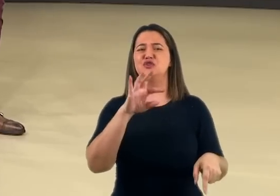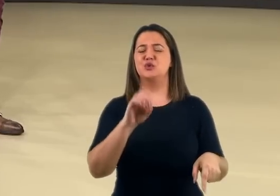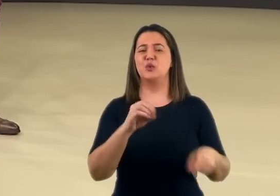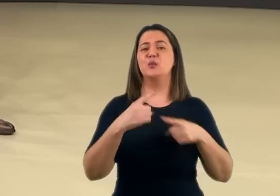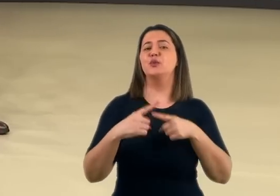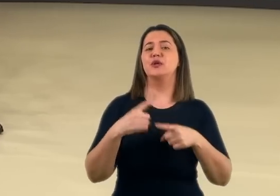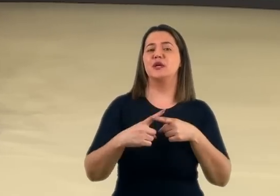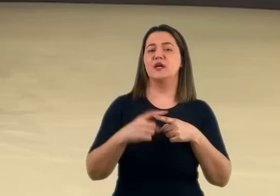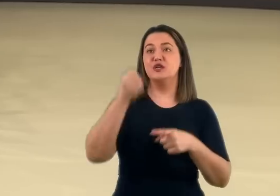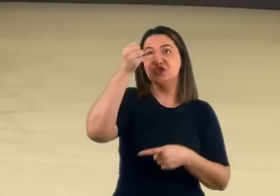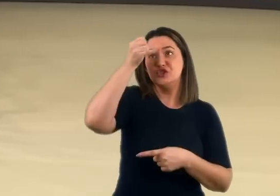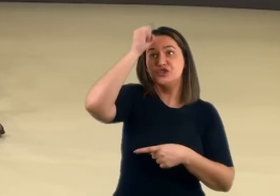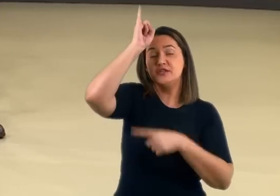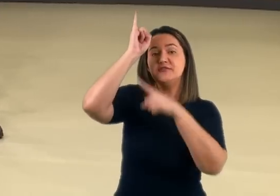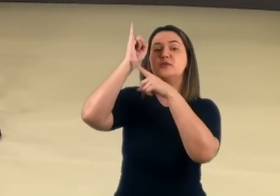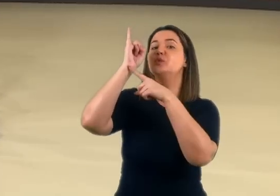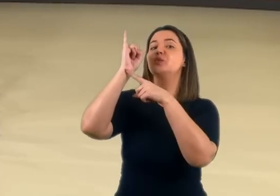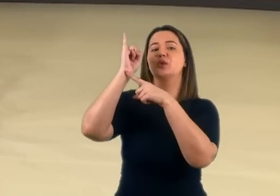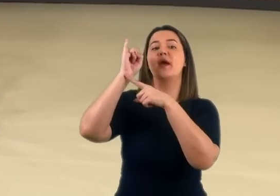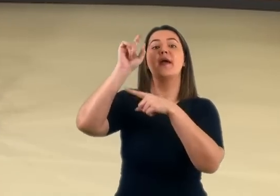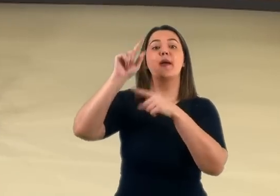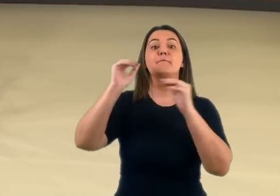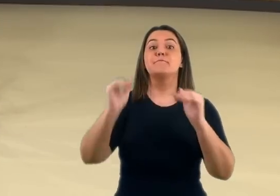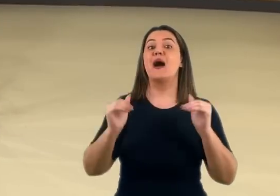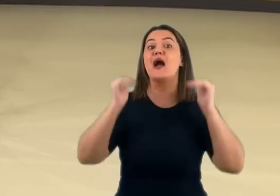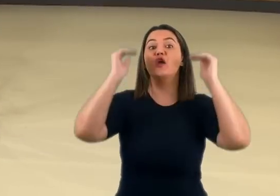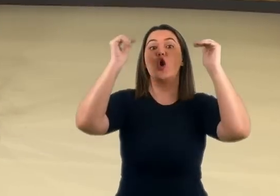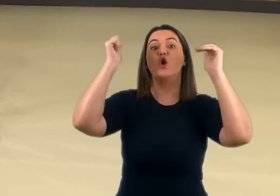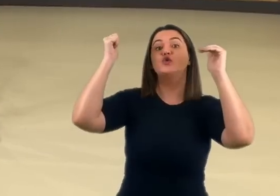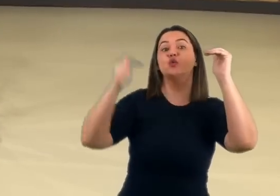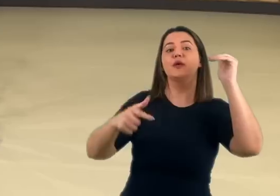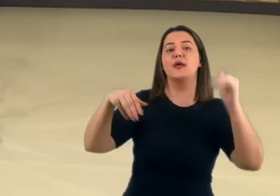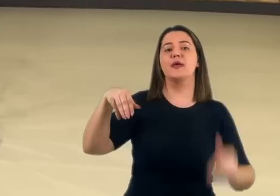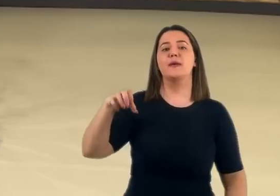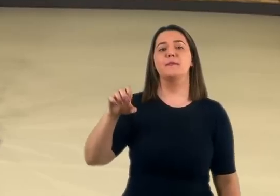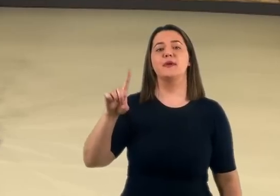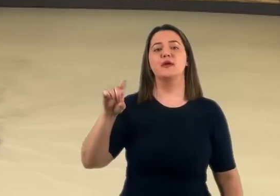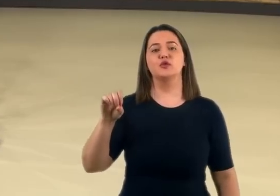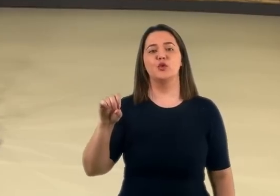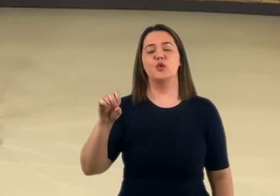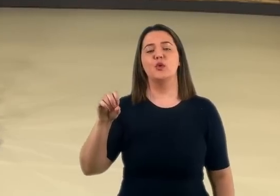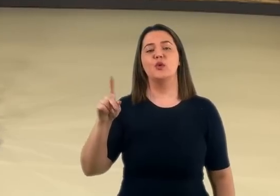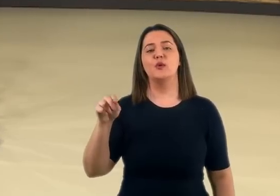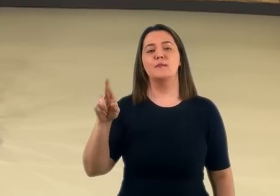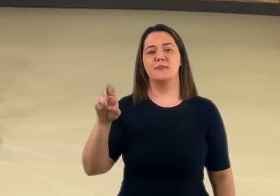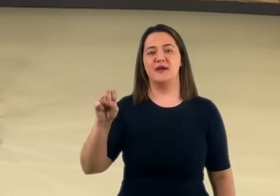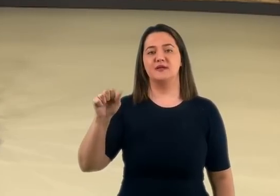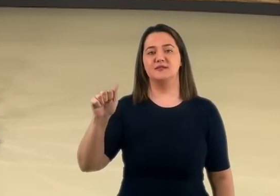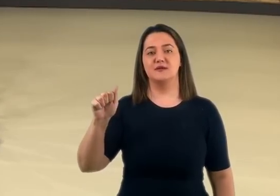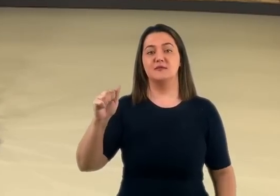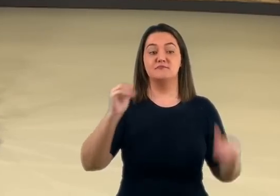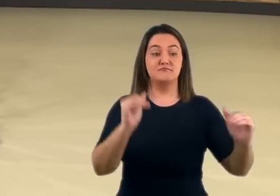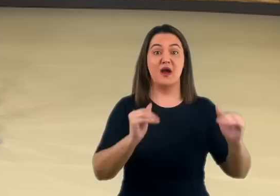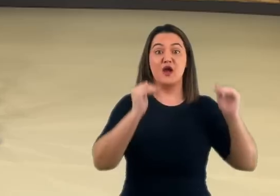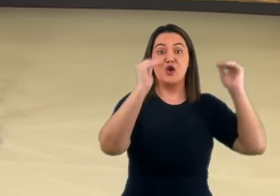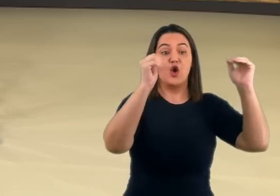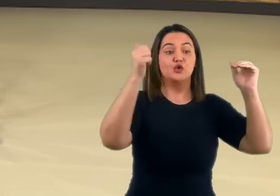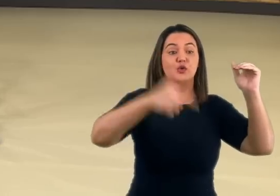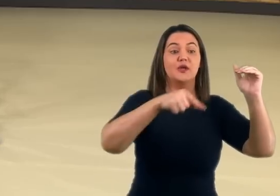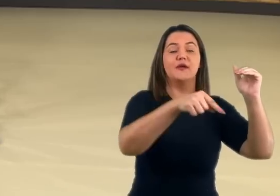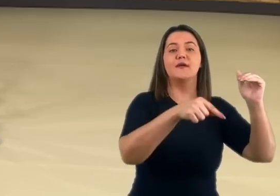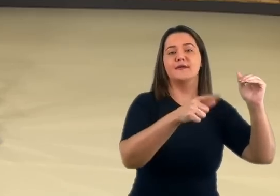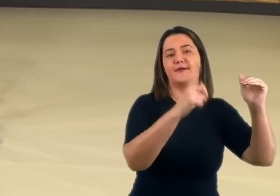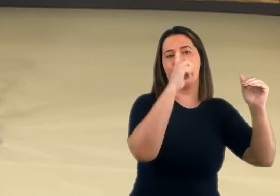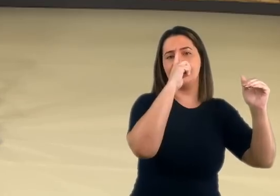chifre pequeno também, ele é descrito como sendo maior do que a Medopérsia e do que a Grécia. Entendeu agora